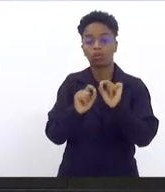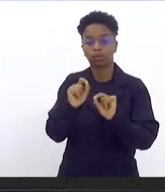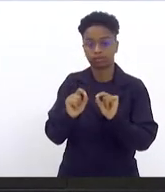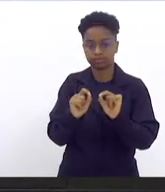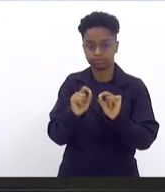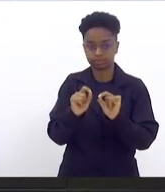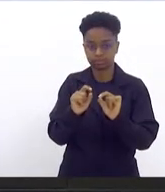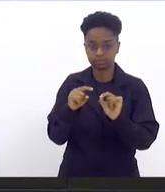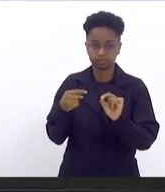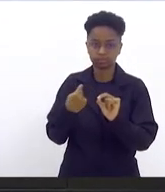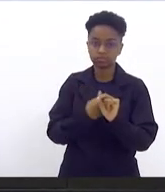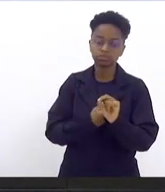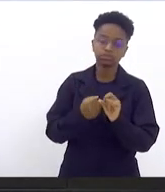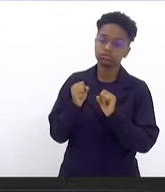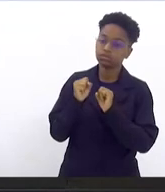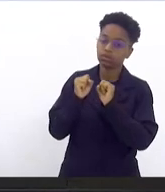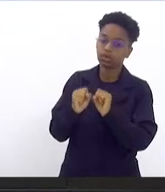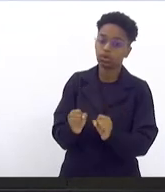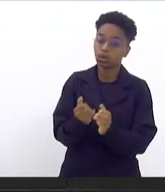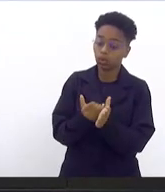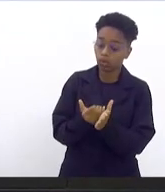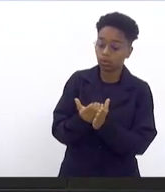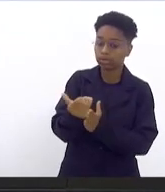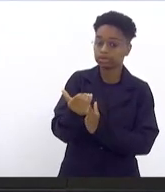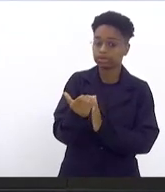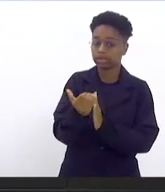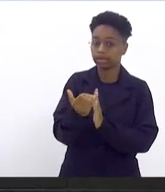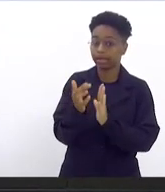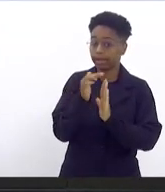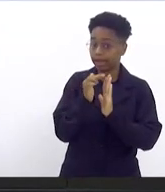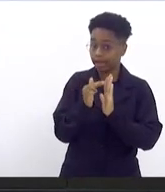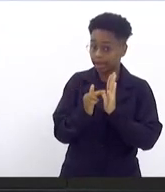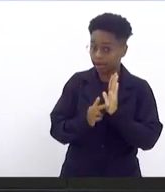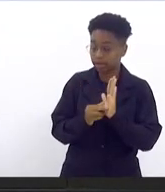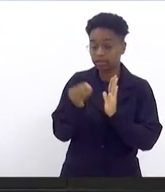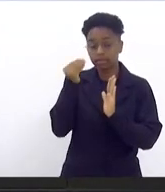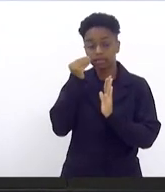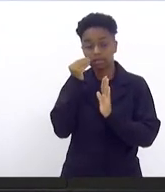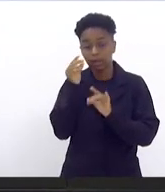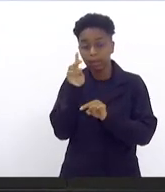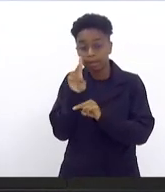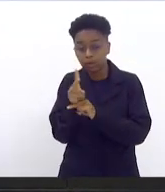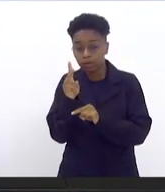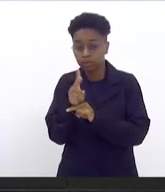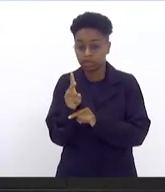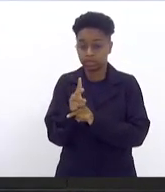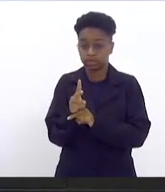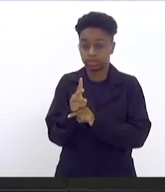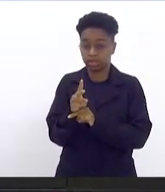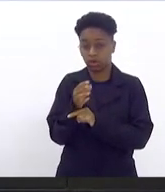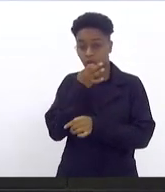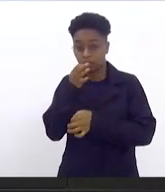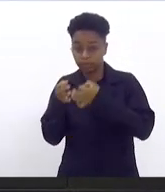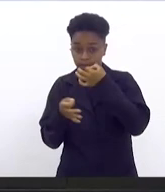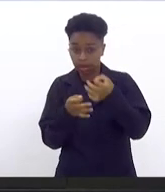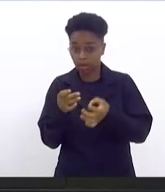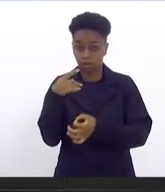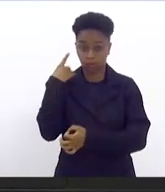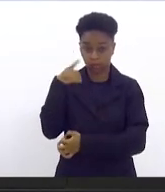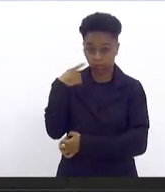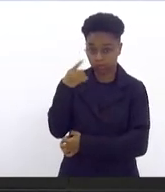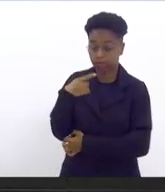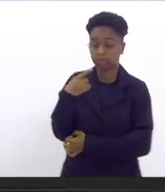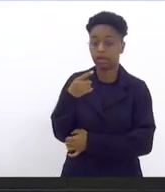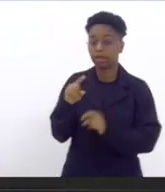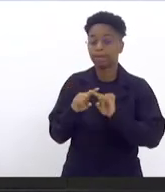que a gente possa inaugurar um critério para preservar, claro, as prerrogativas do parlamentar, claro, e não ter o seu